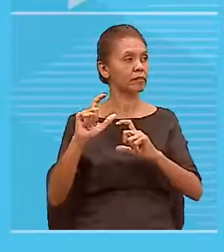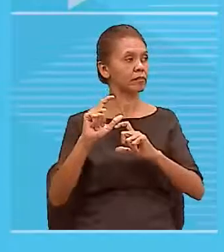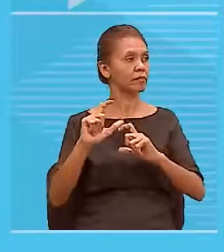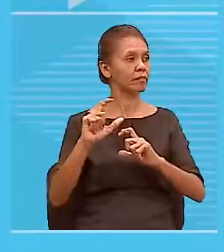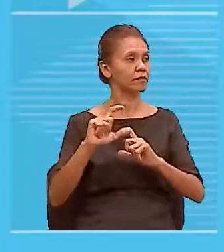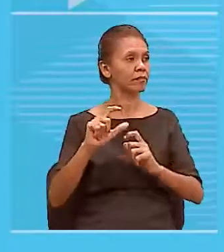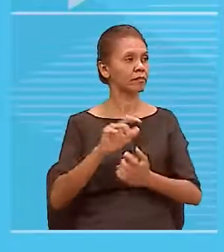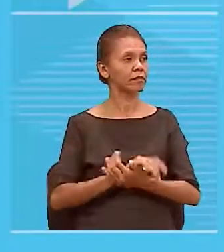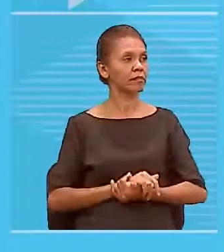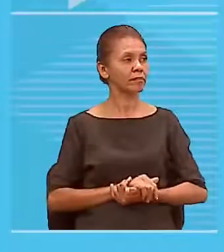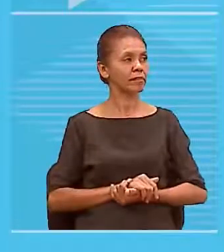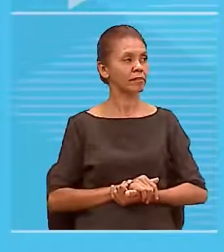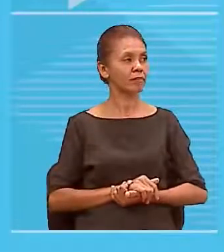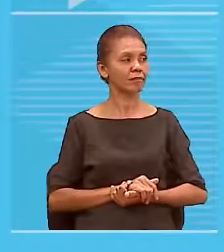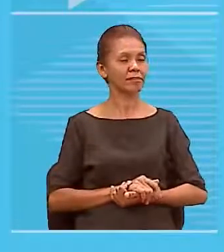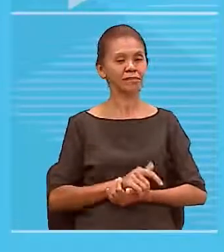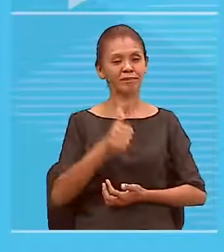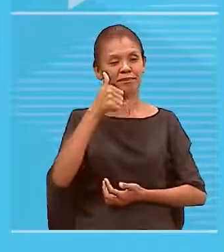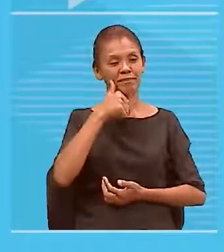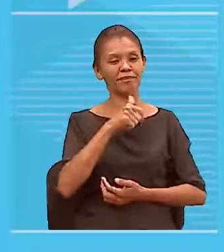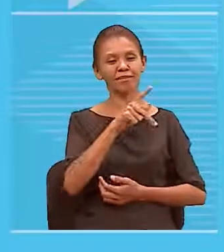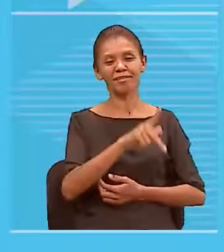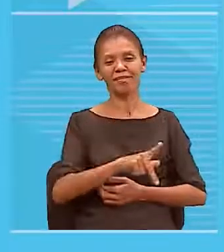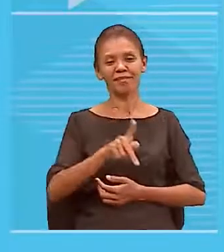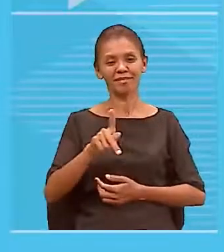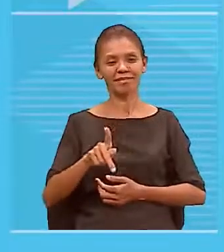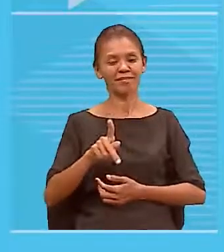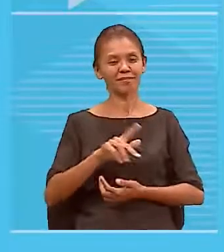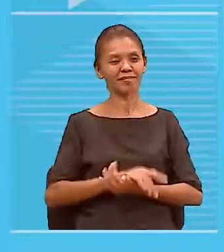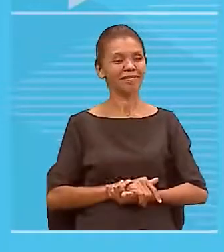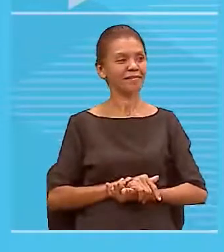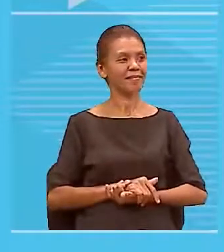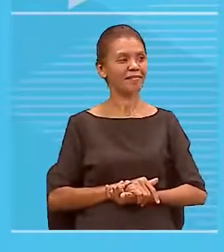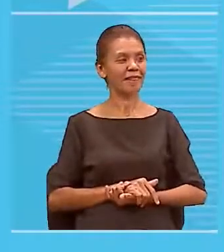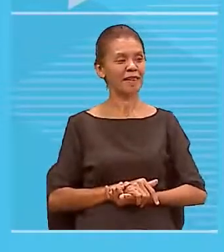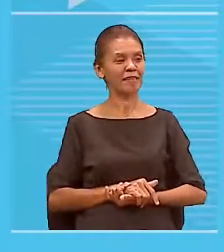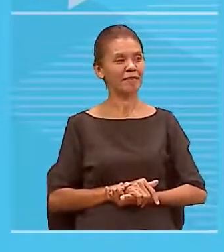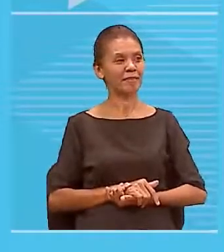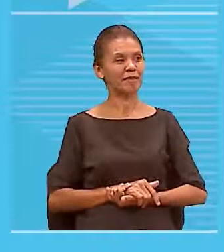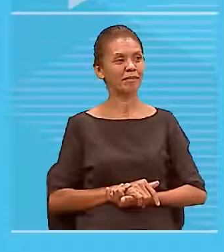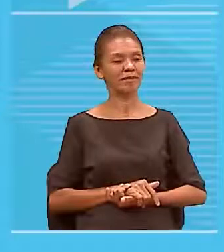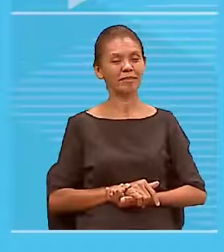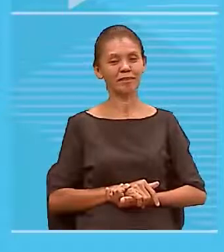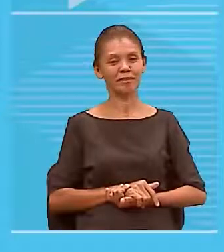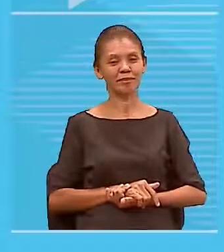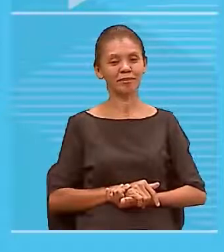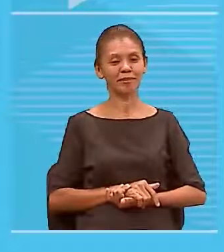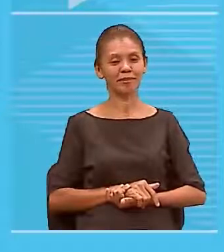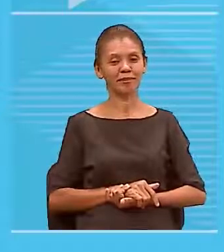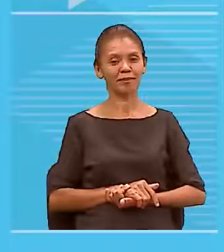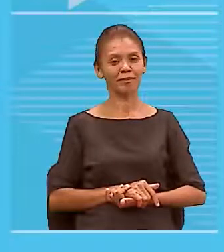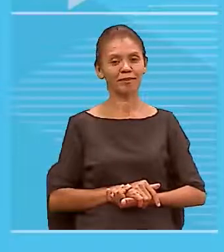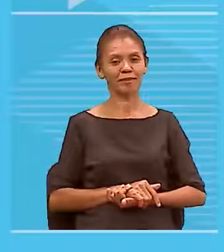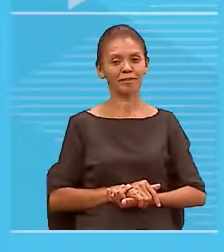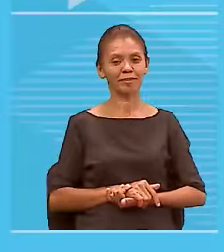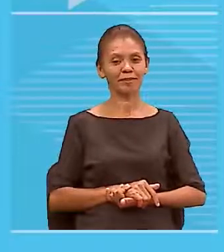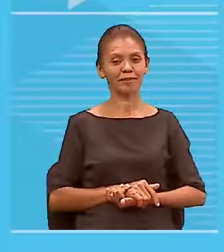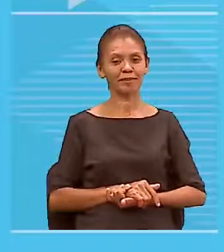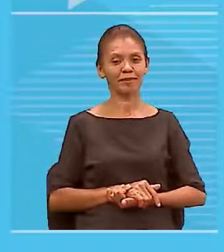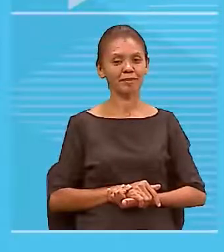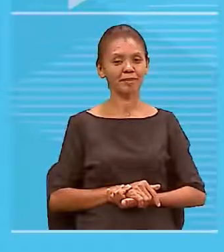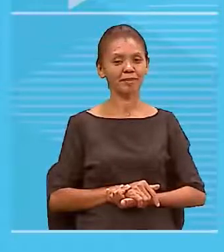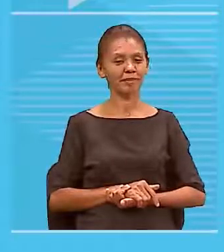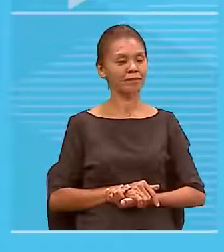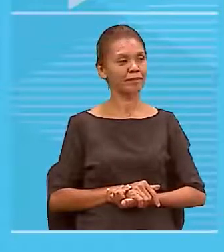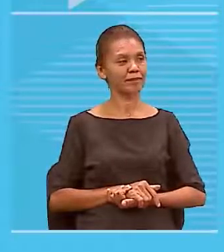de muito tranquila né não olha como é que ela fala nesse caso meu jovem eu sugiro que